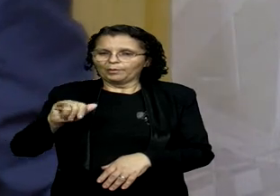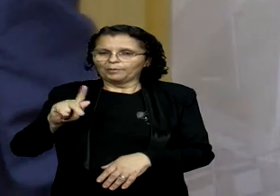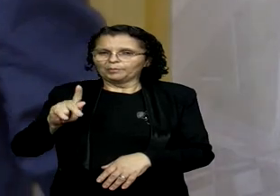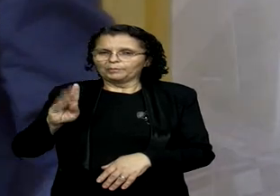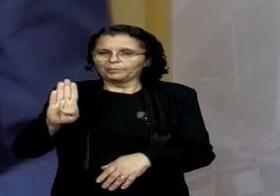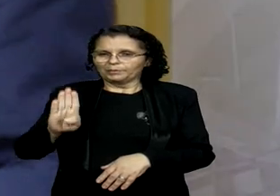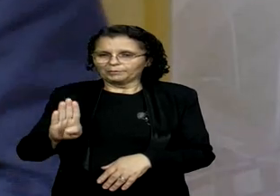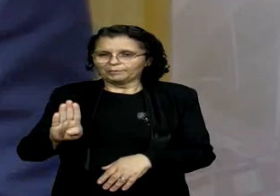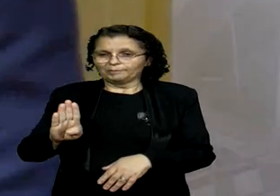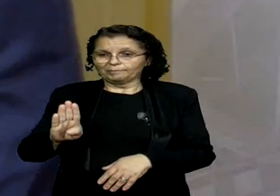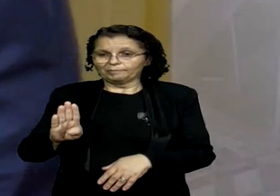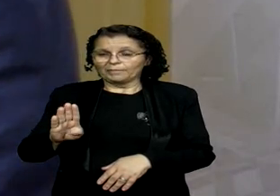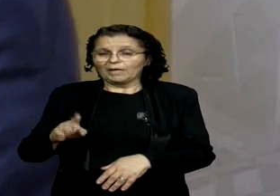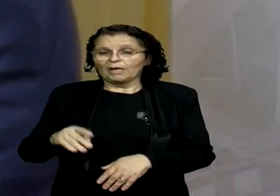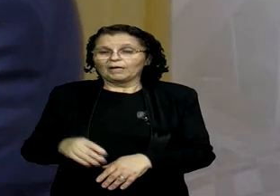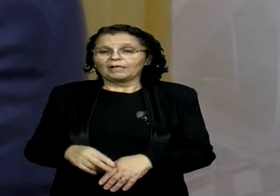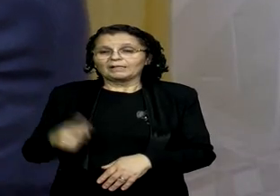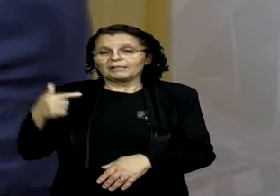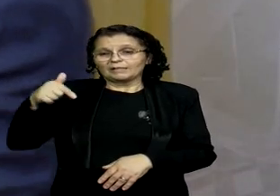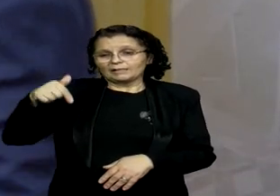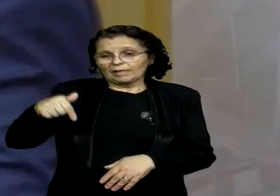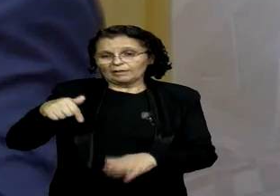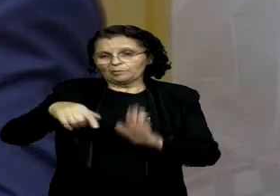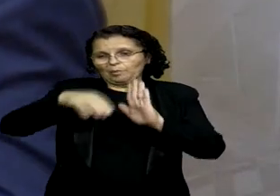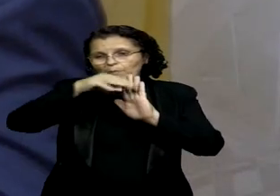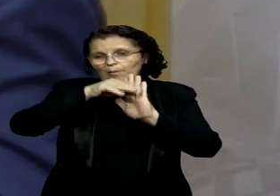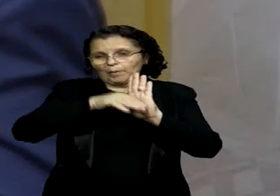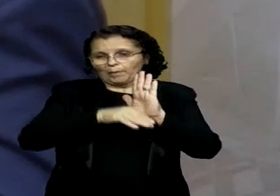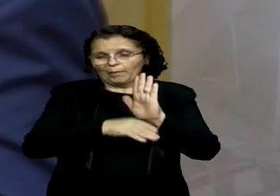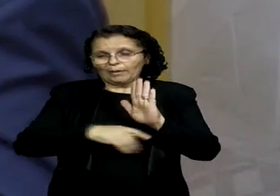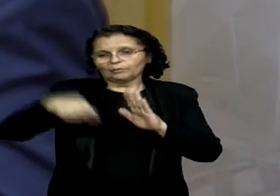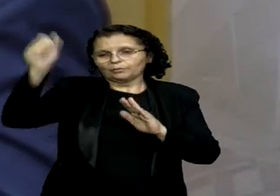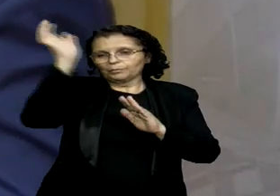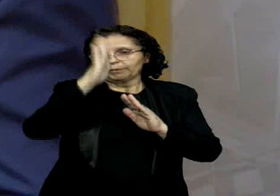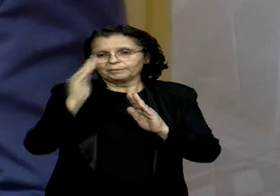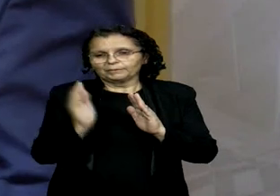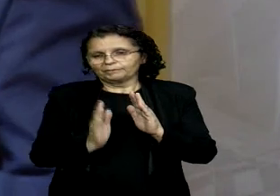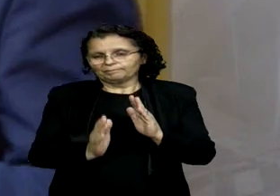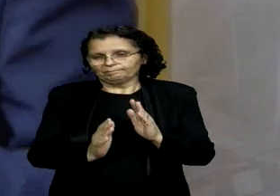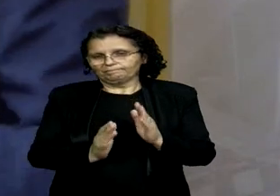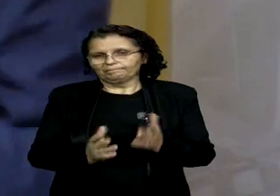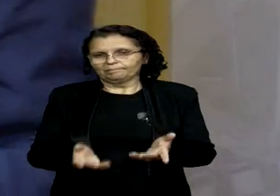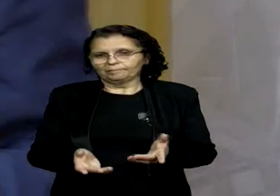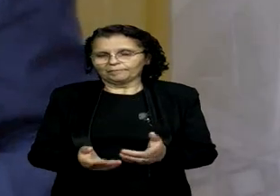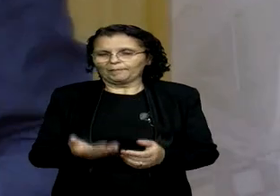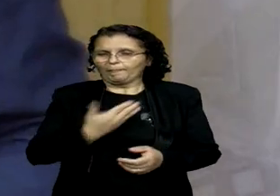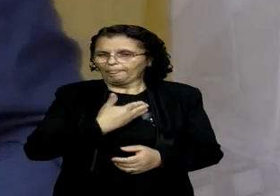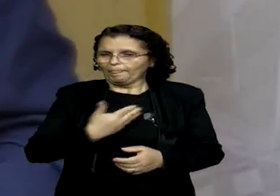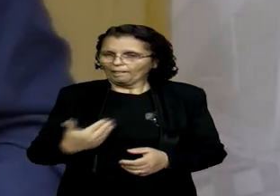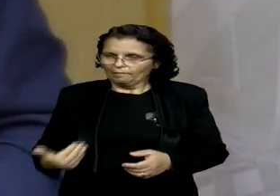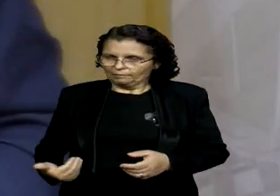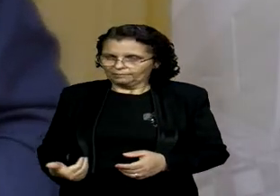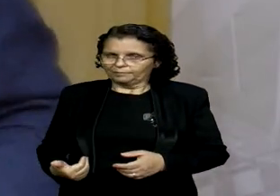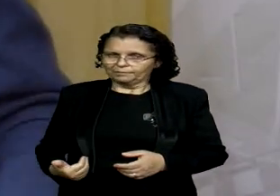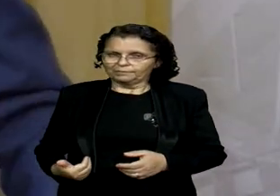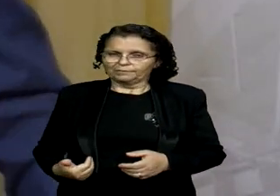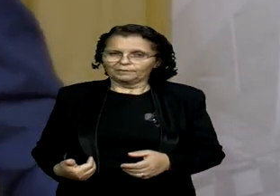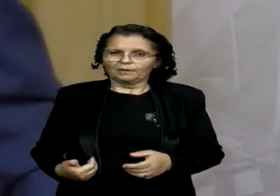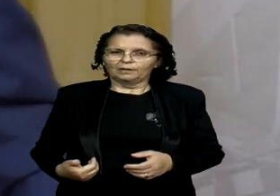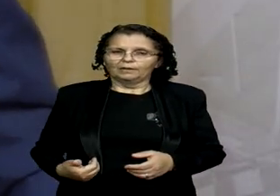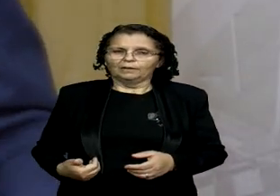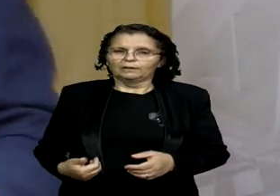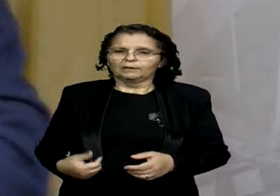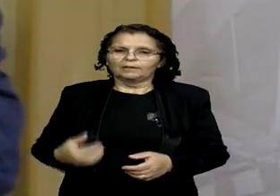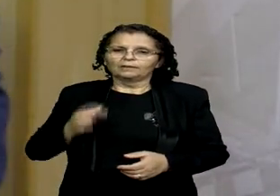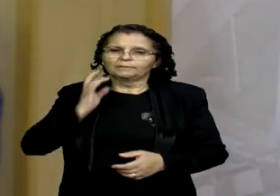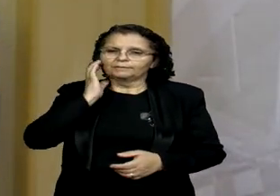país, uma cidade que ela contribui muito com o Estado de São Paulo. Então, o governador do Estado, o governador